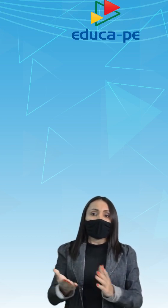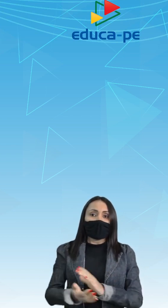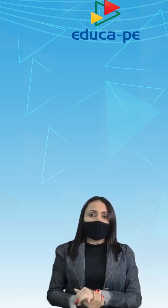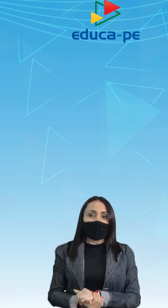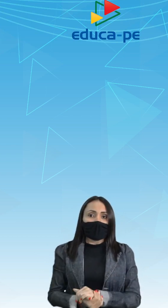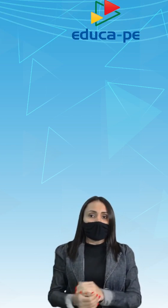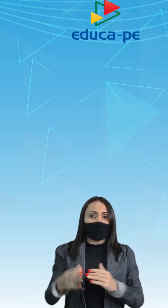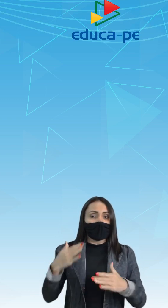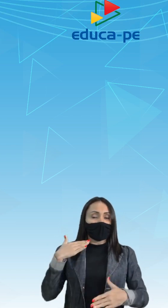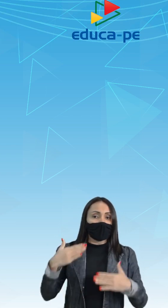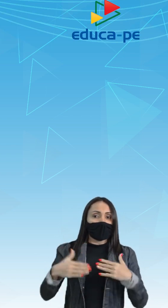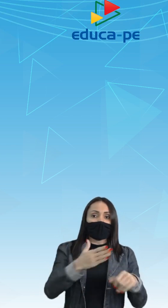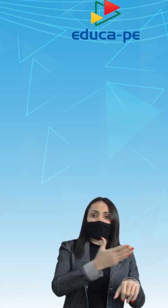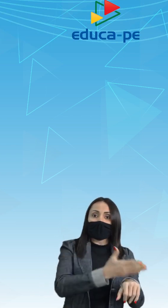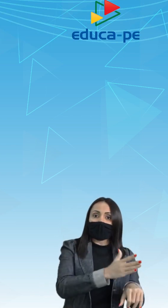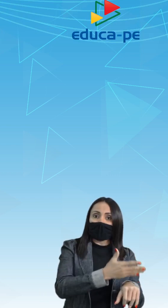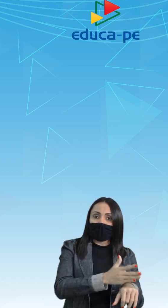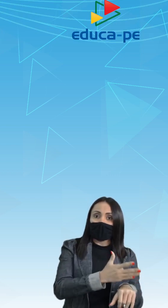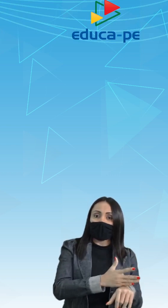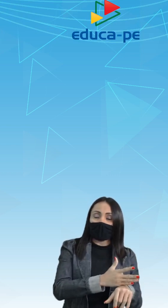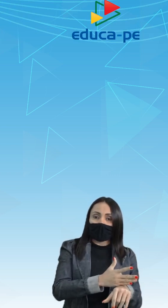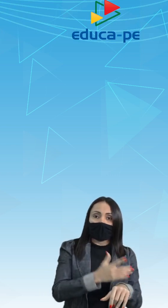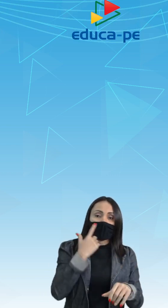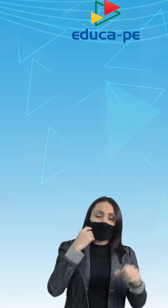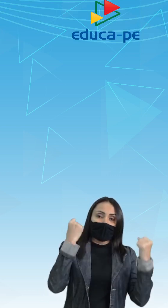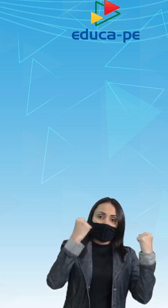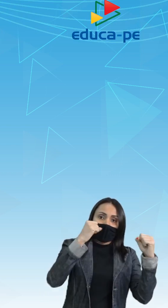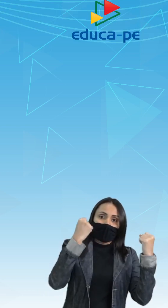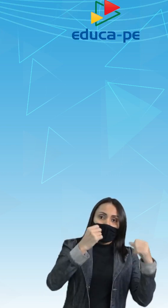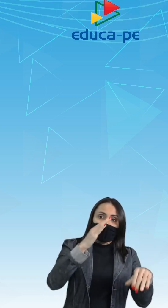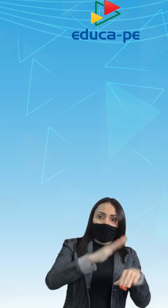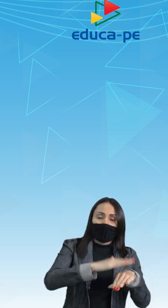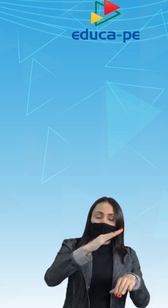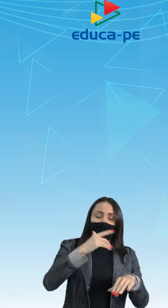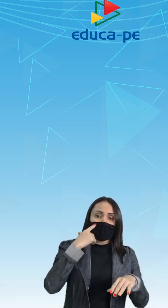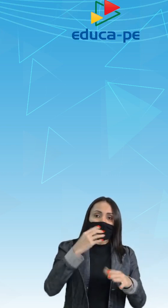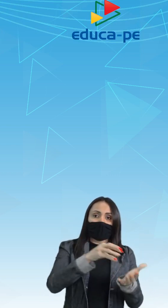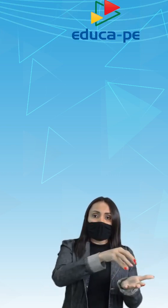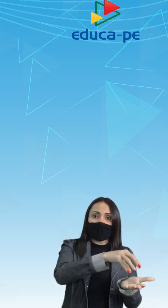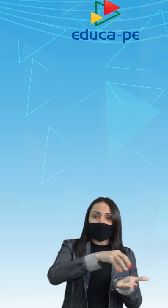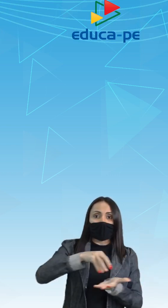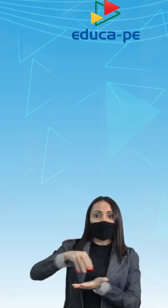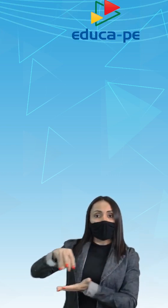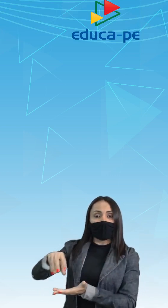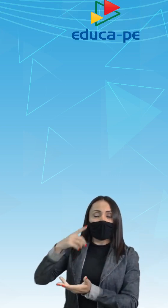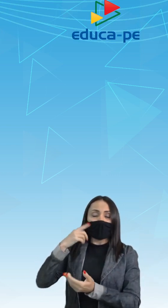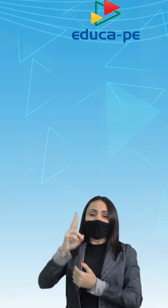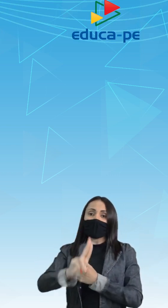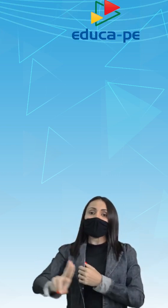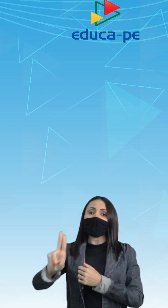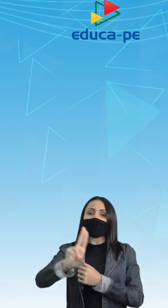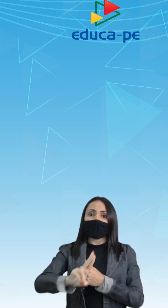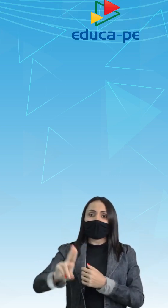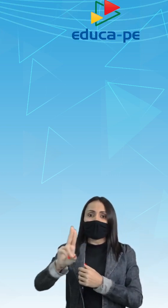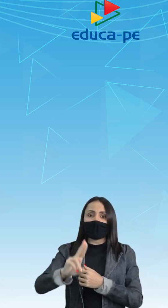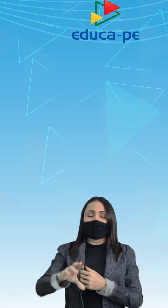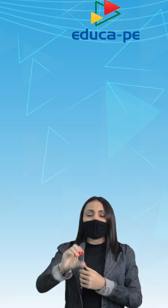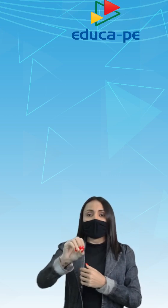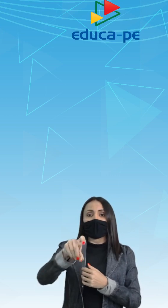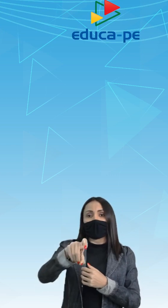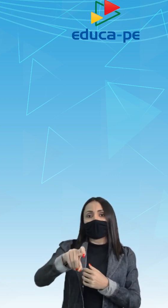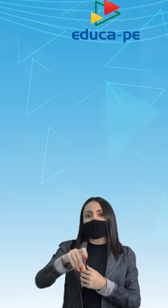um corpo treinado, ele é mais eficiente no transporte e na utilização do